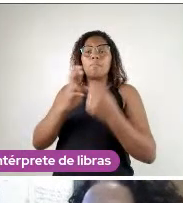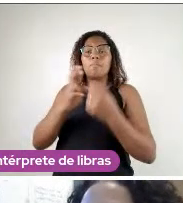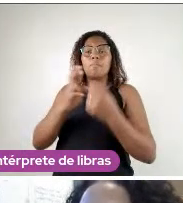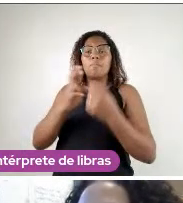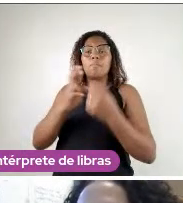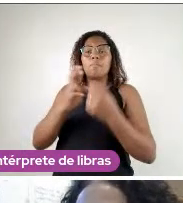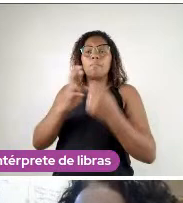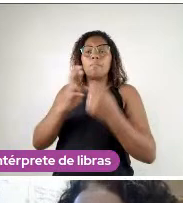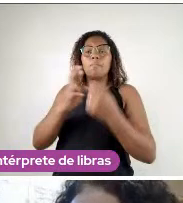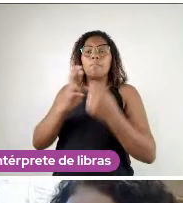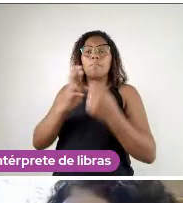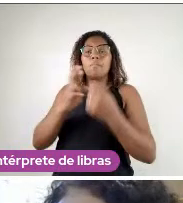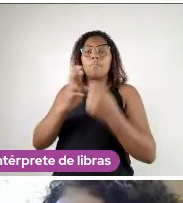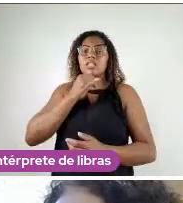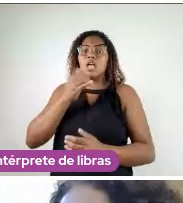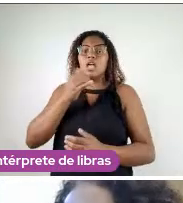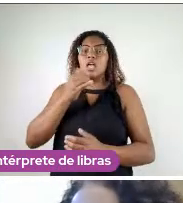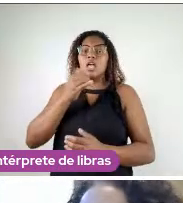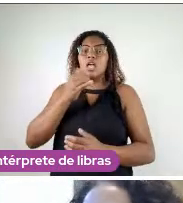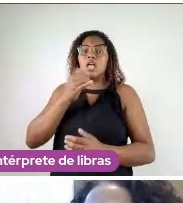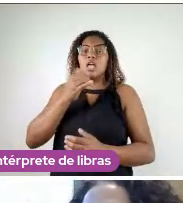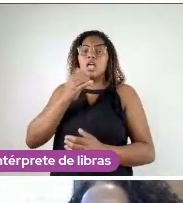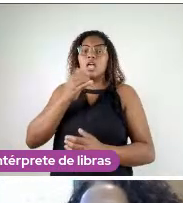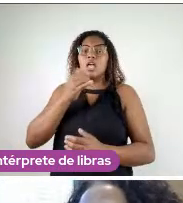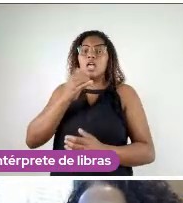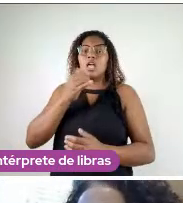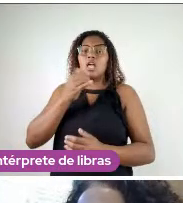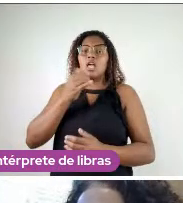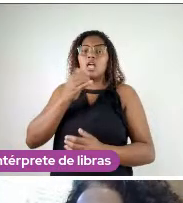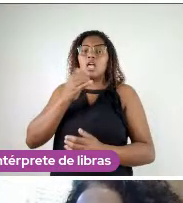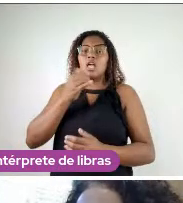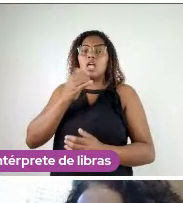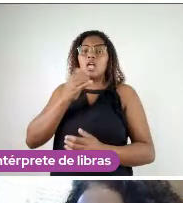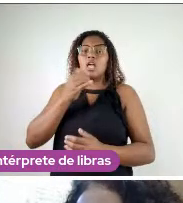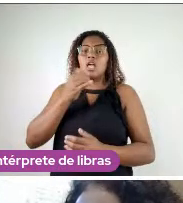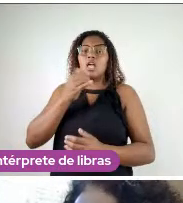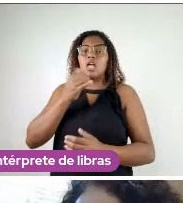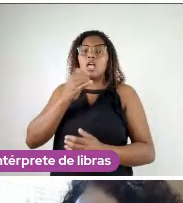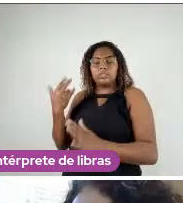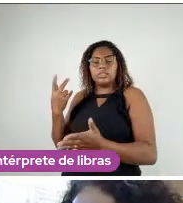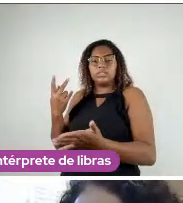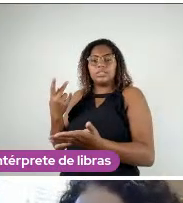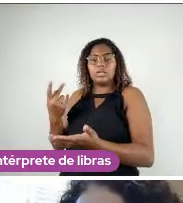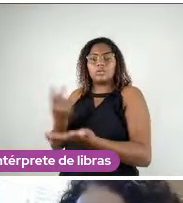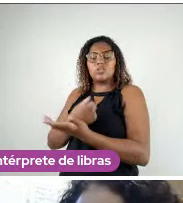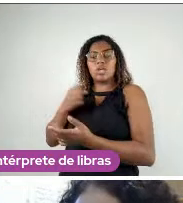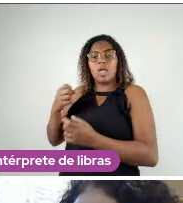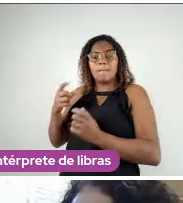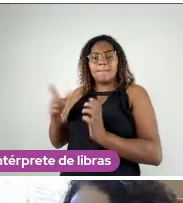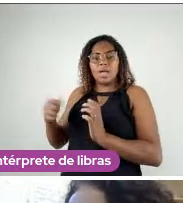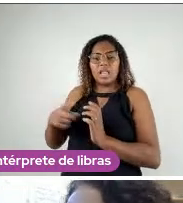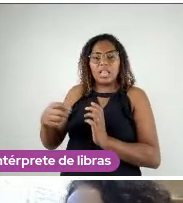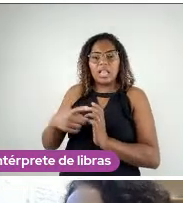O último exemplo é a ciguatera que eu mencionei anteriormente, né? Ciguatera fish poisoning, que a gente